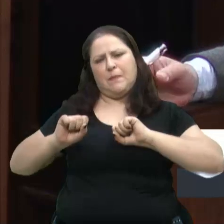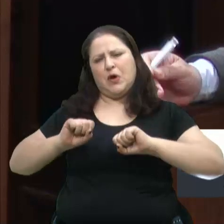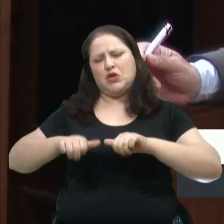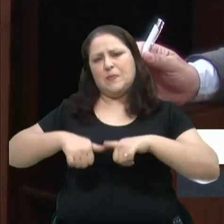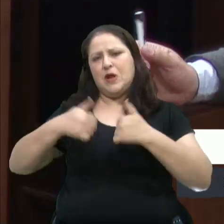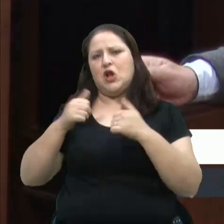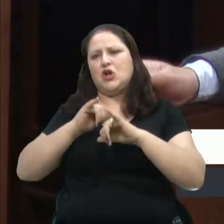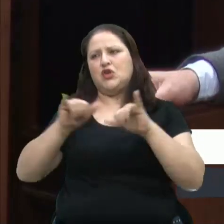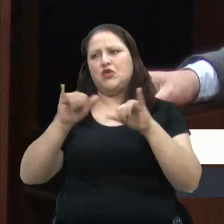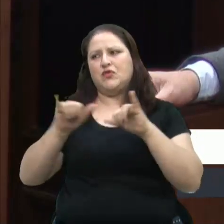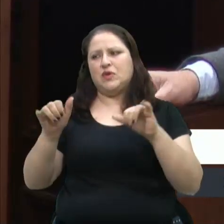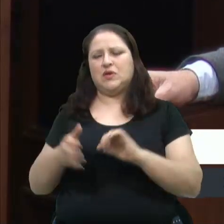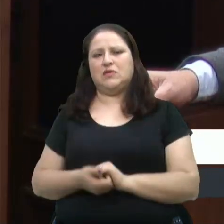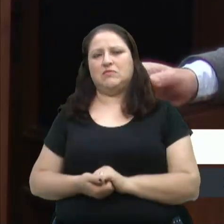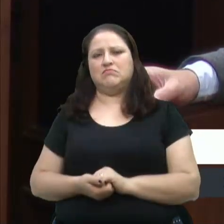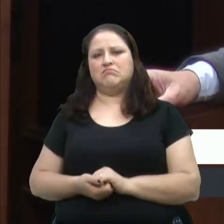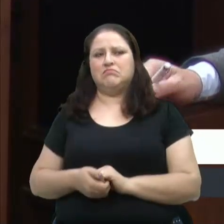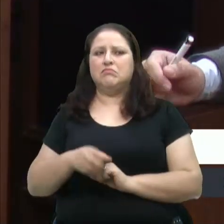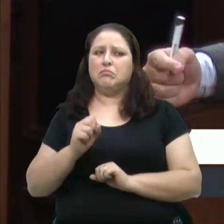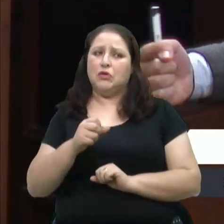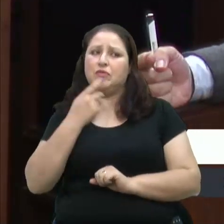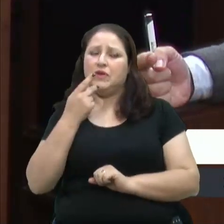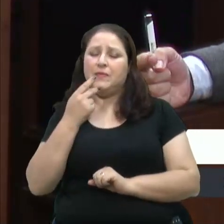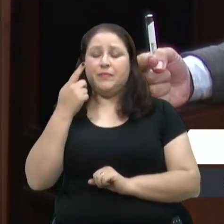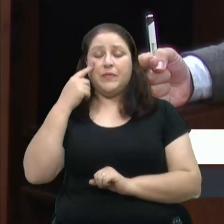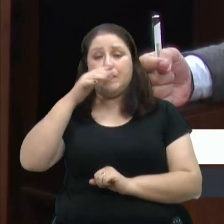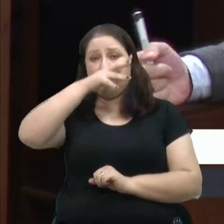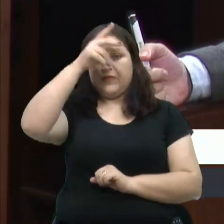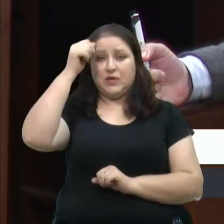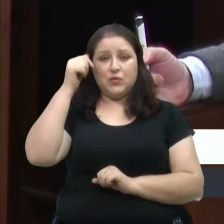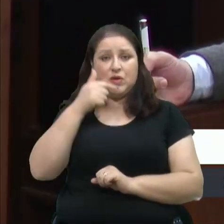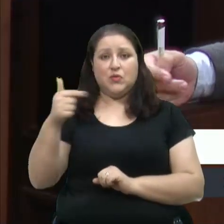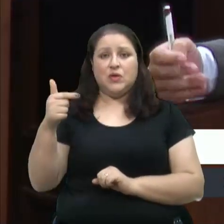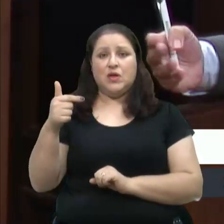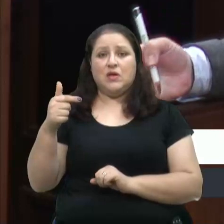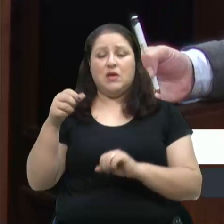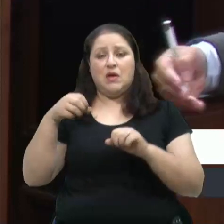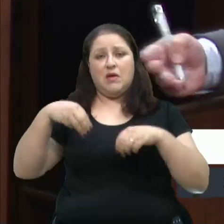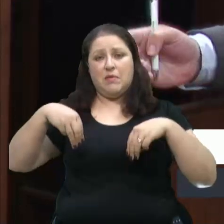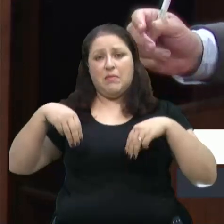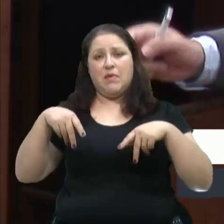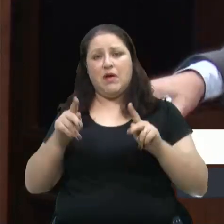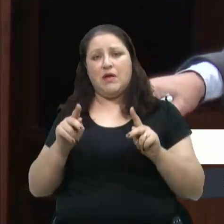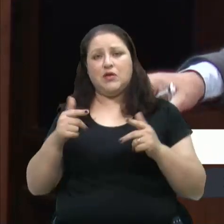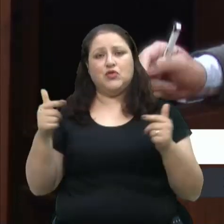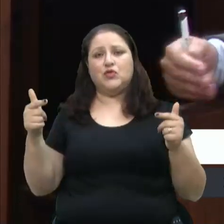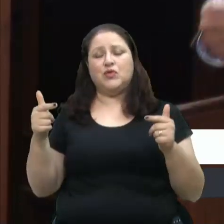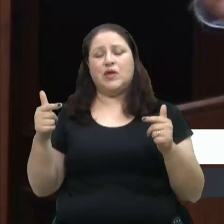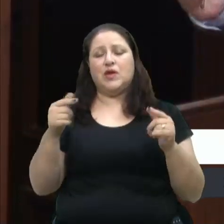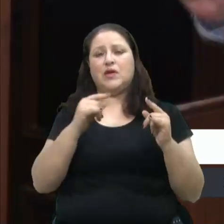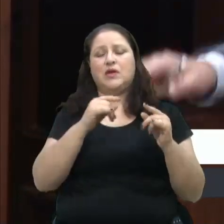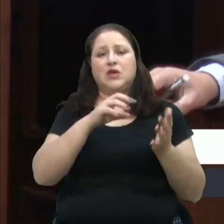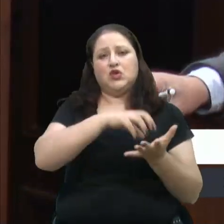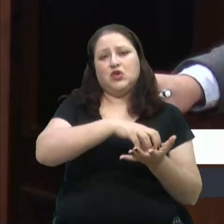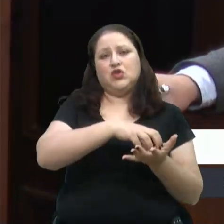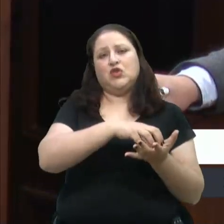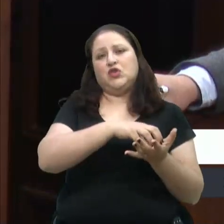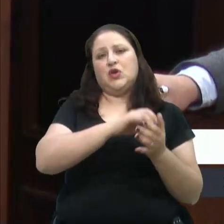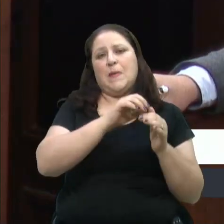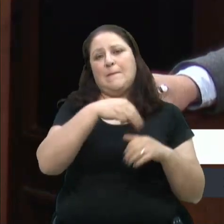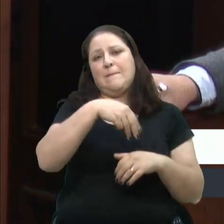alguém pode dizer o seguinte bom a prefeitura não tem uma não tem marketing não tem uma agência de marketing para colocar fazer